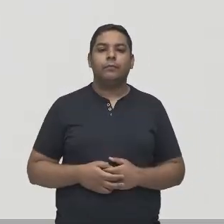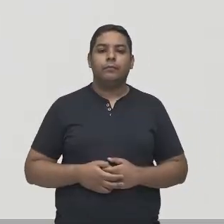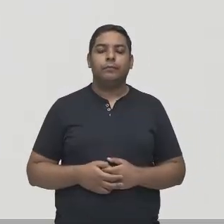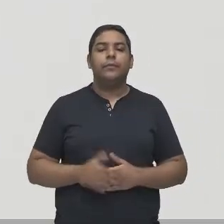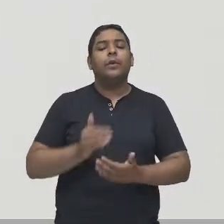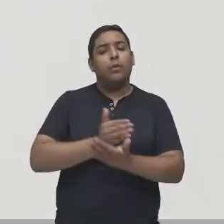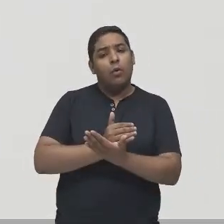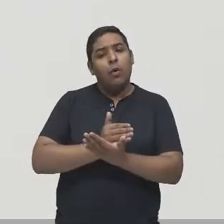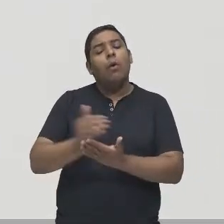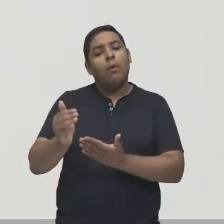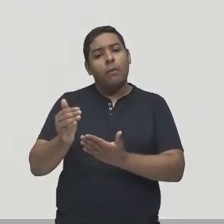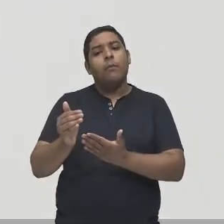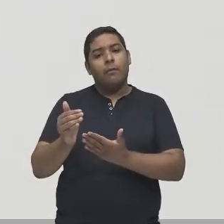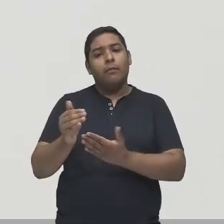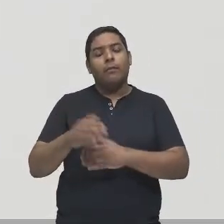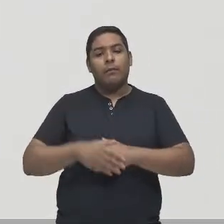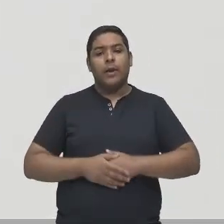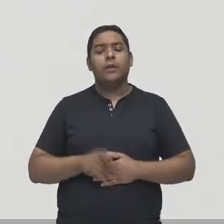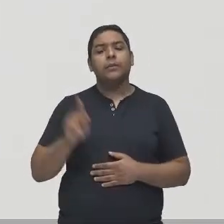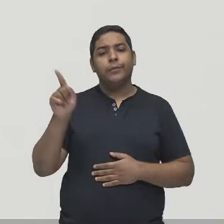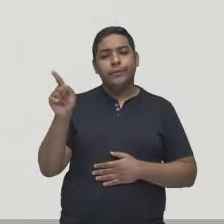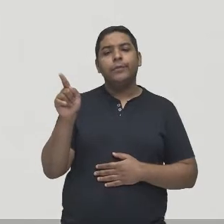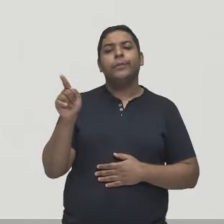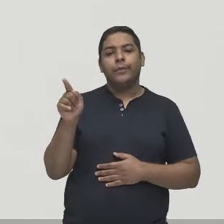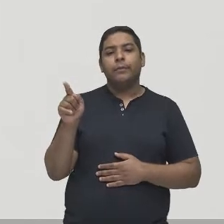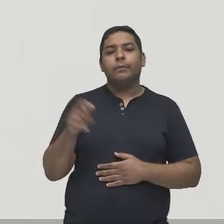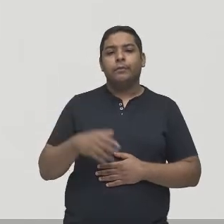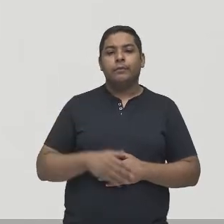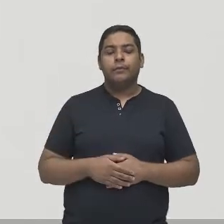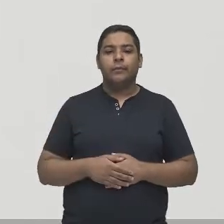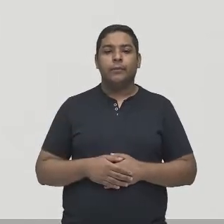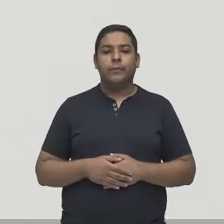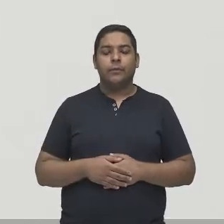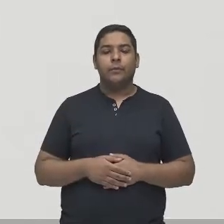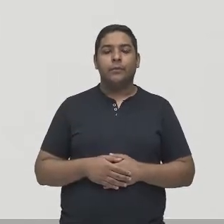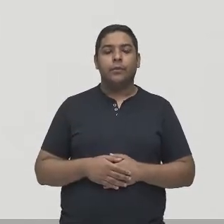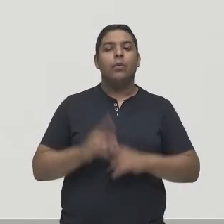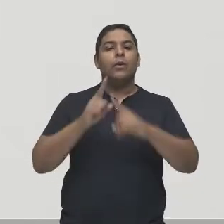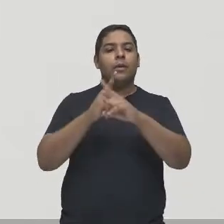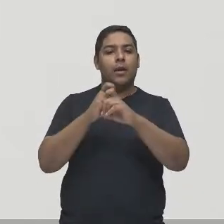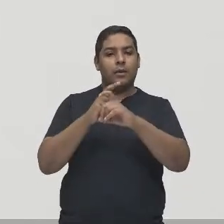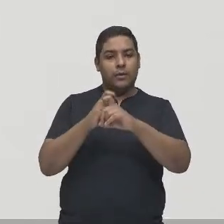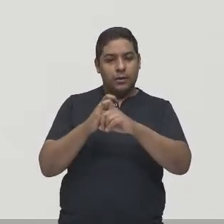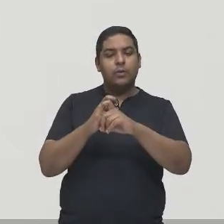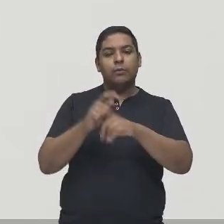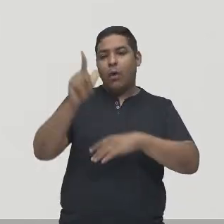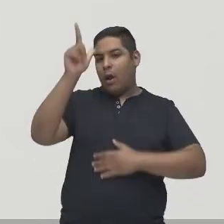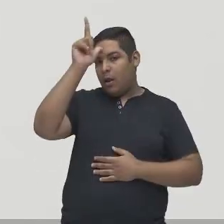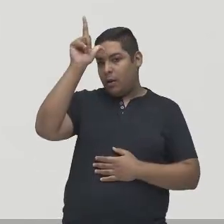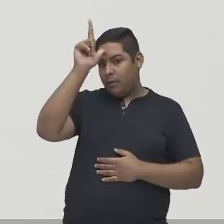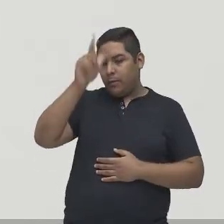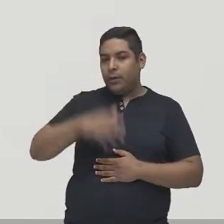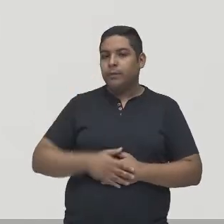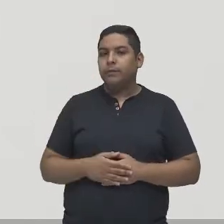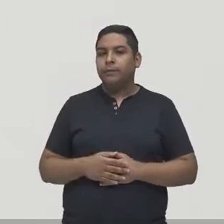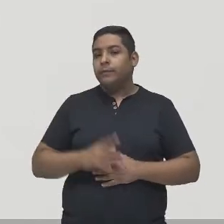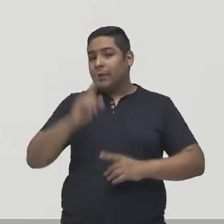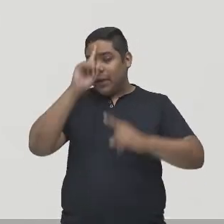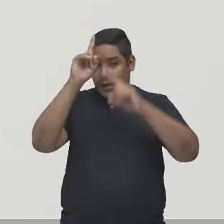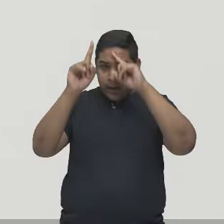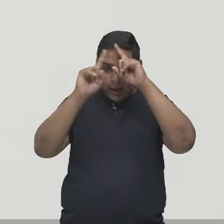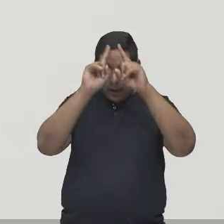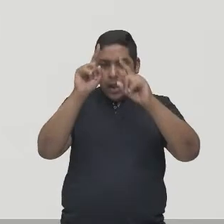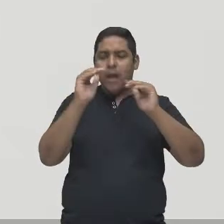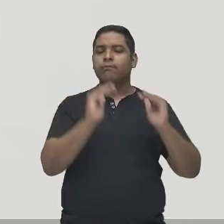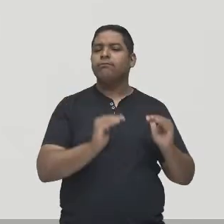ter o nazismo na Itália. Então, o termo nazismo, gente, ele vem justamente aí dessa ideia de ser